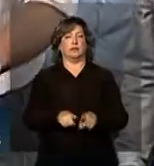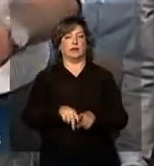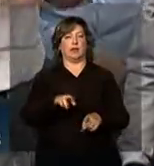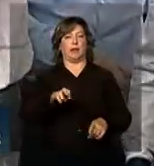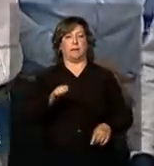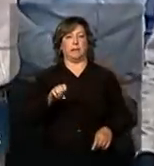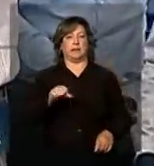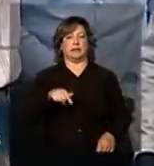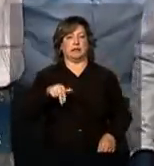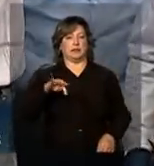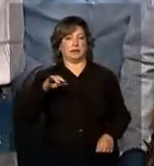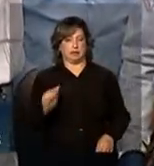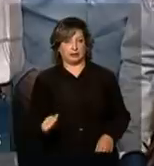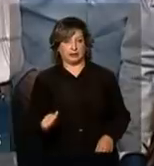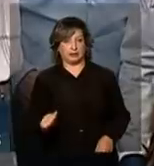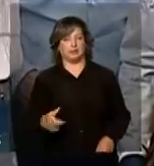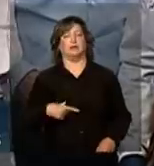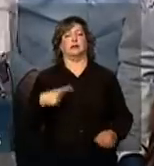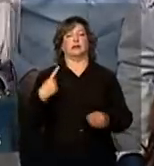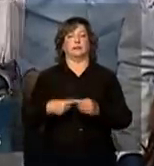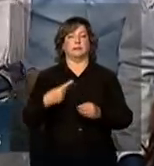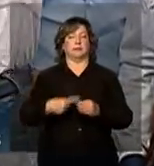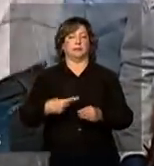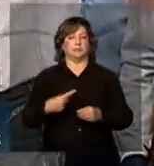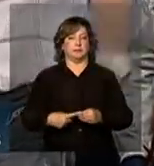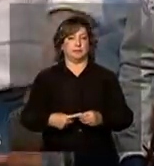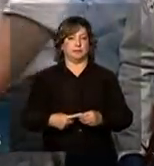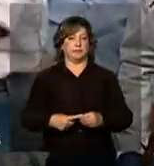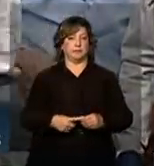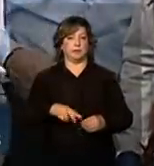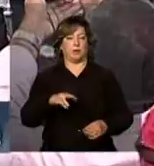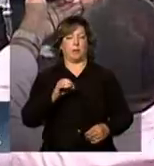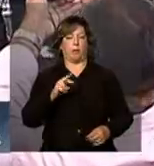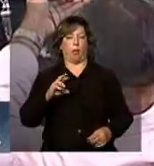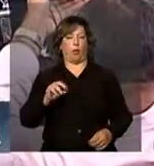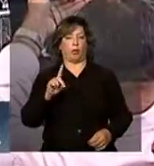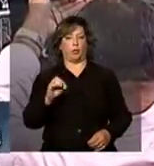Mesquita José Fábio de Oliveira gonalves doil